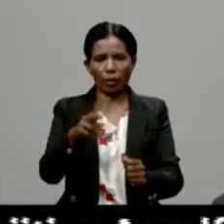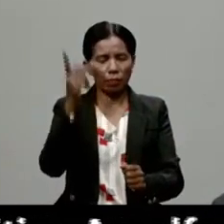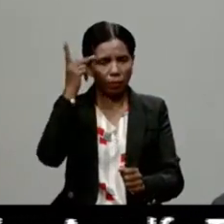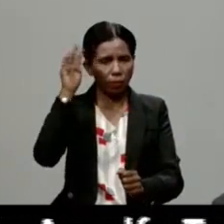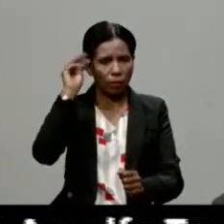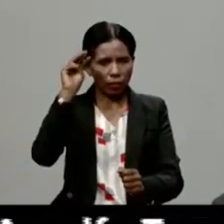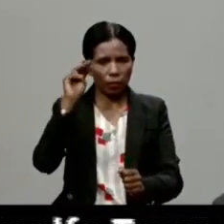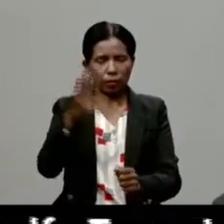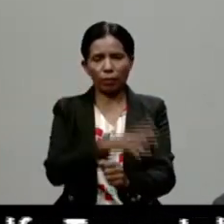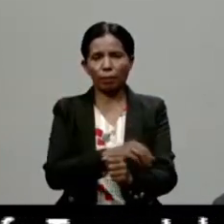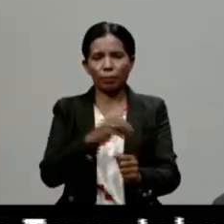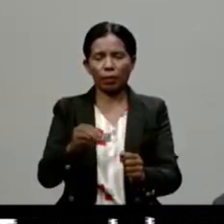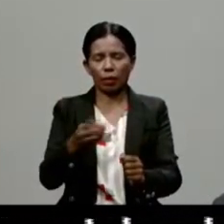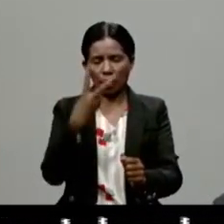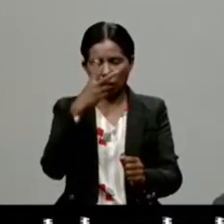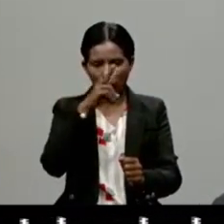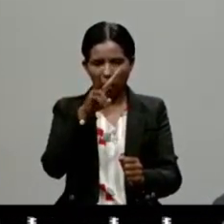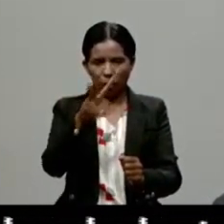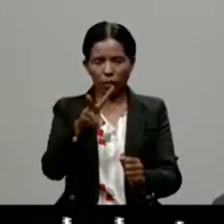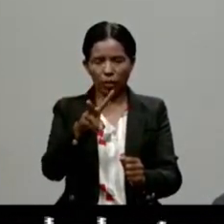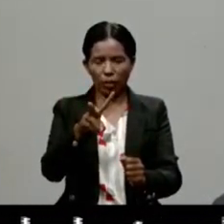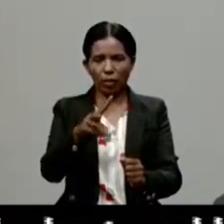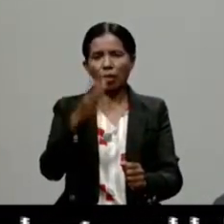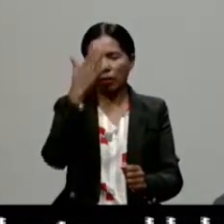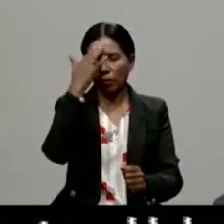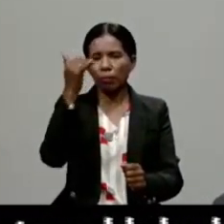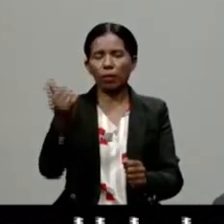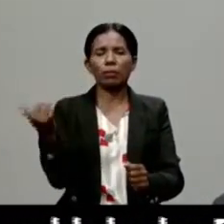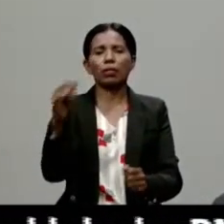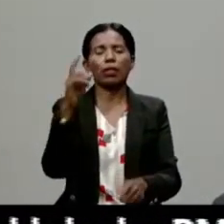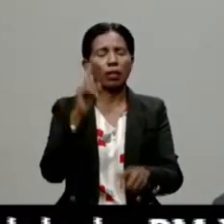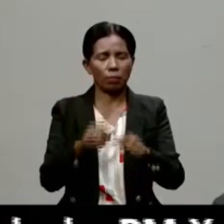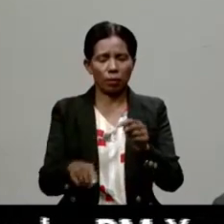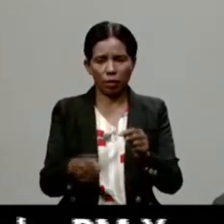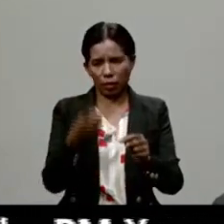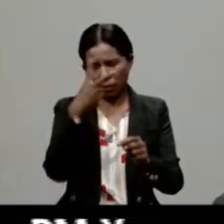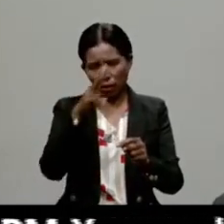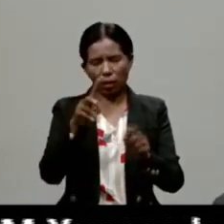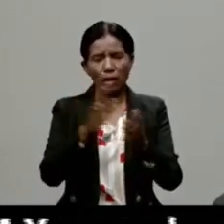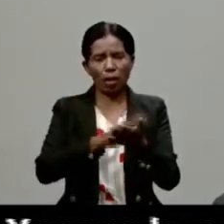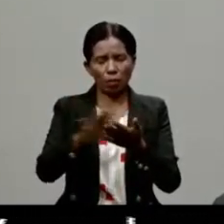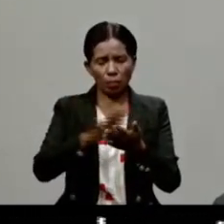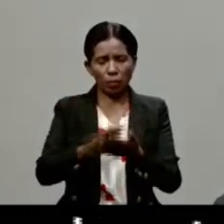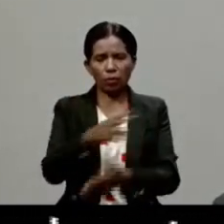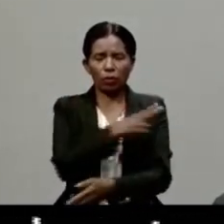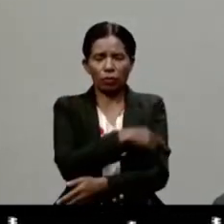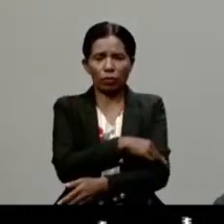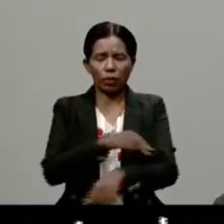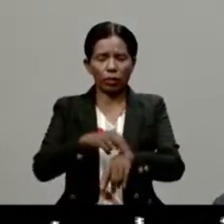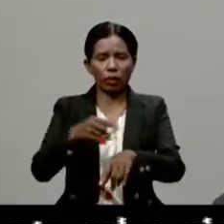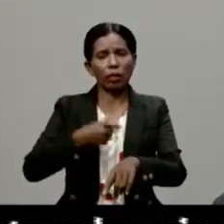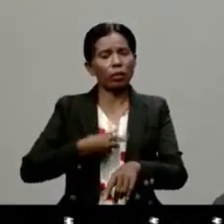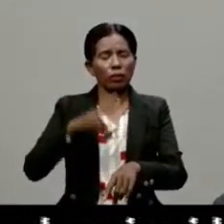mos tumba hamos fo eriha baleta ko aksete tamba sama ser la bele be tu. Ser tem que bahamos fo erse hospital nacional gir